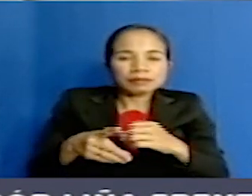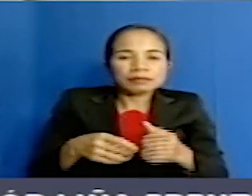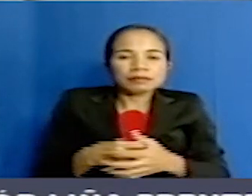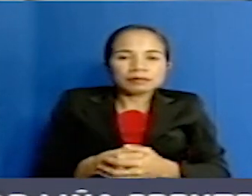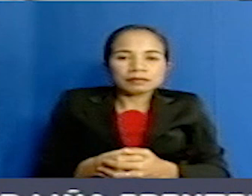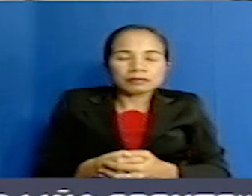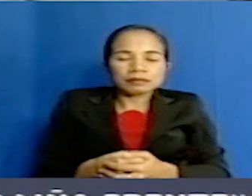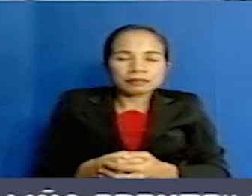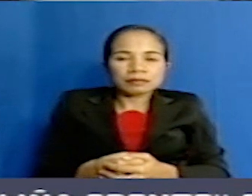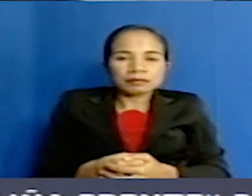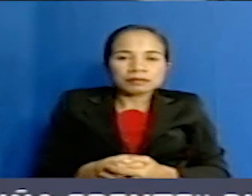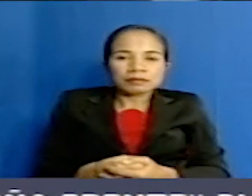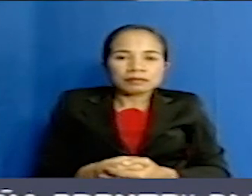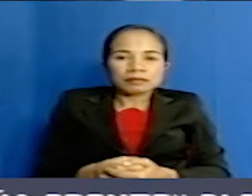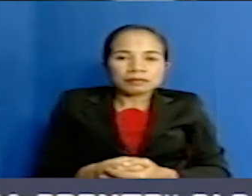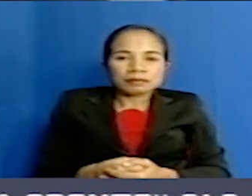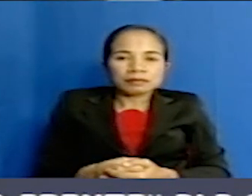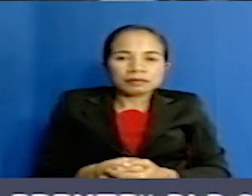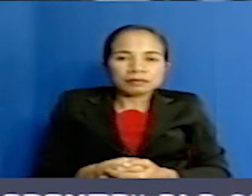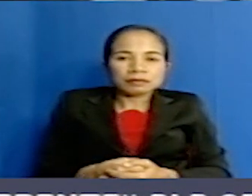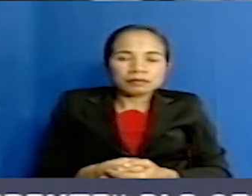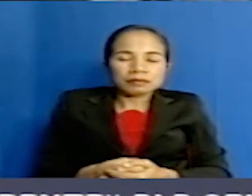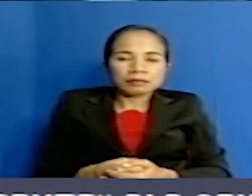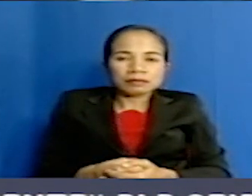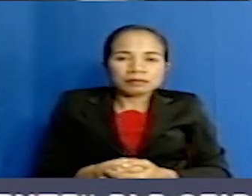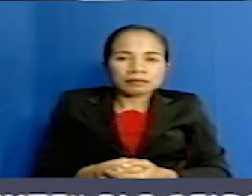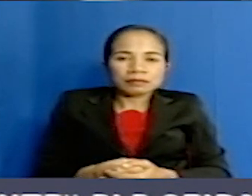disaster natural zaida ne be estrega